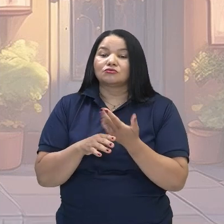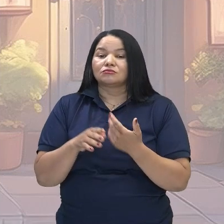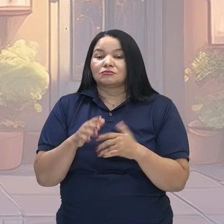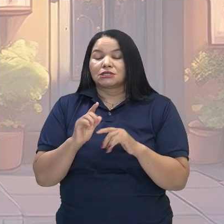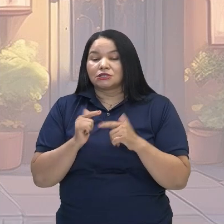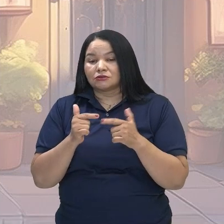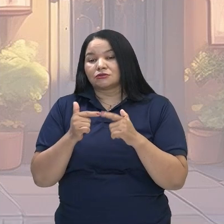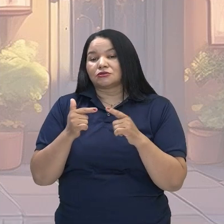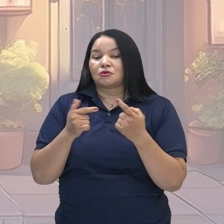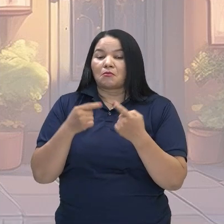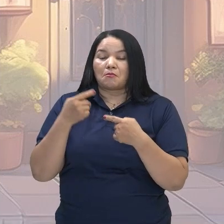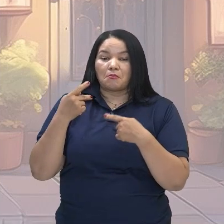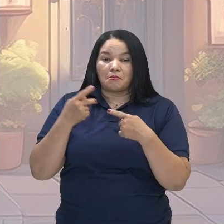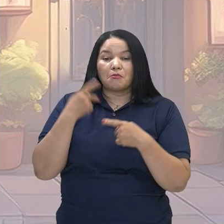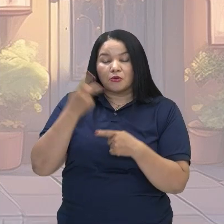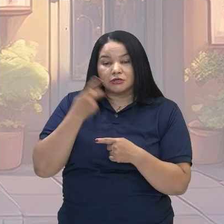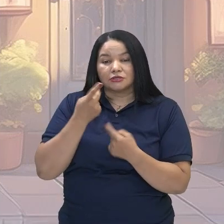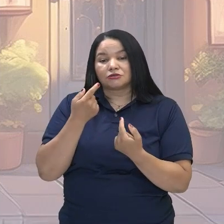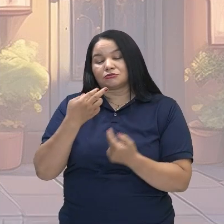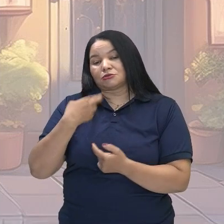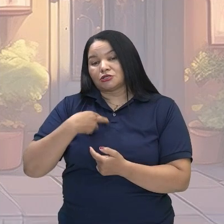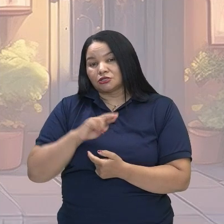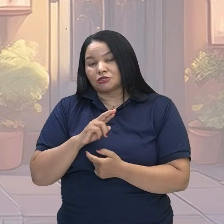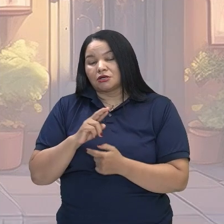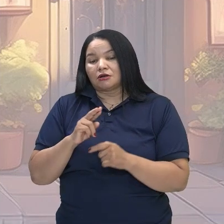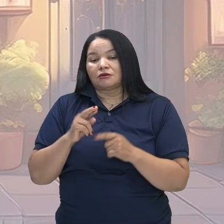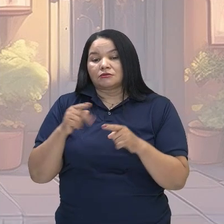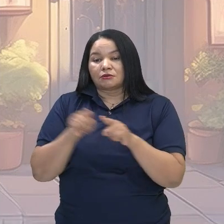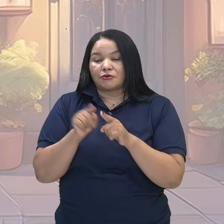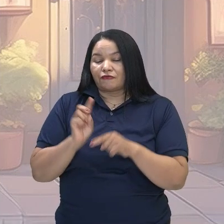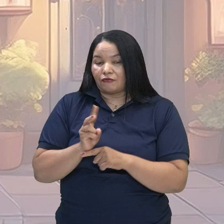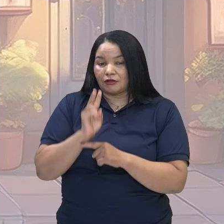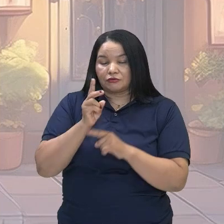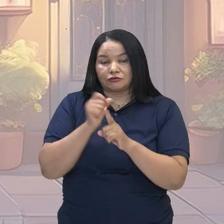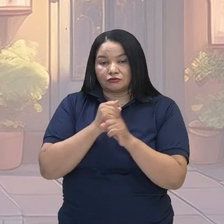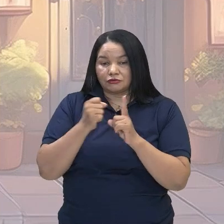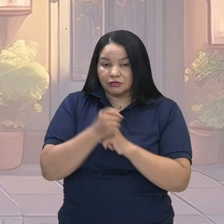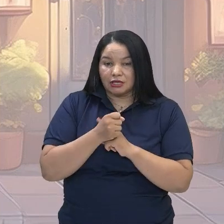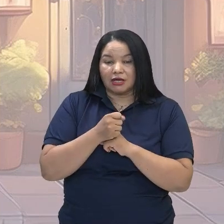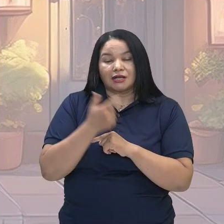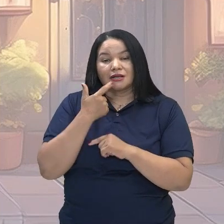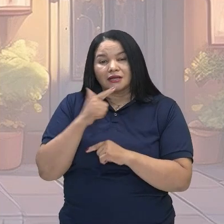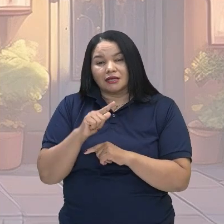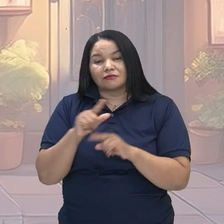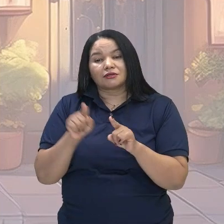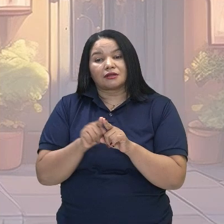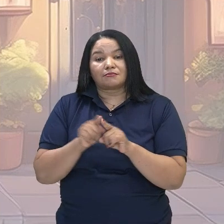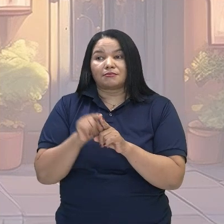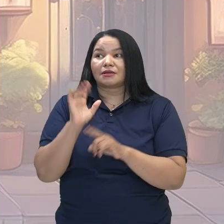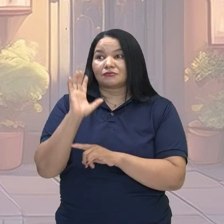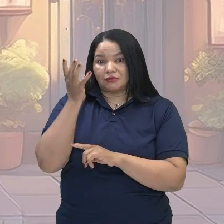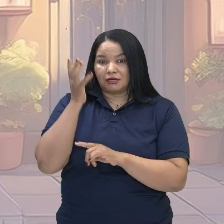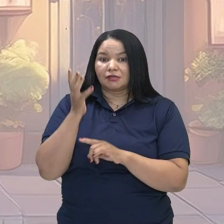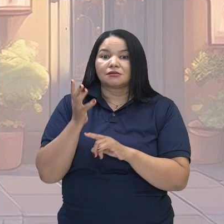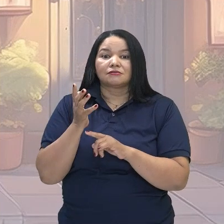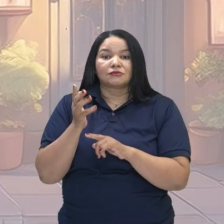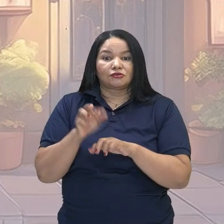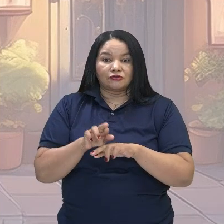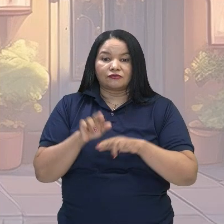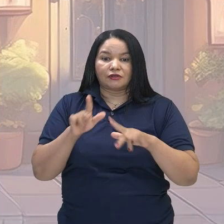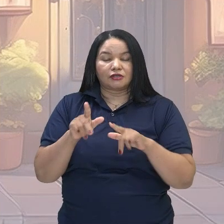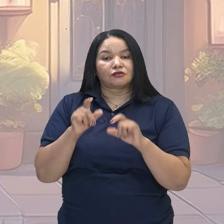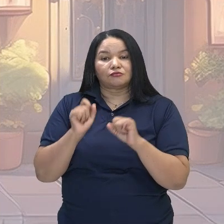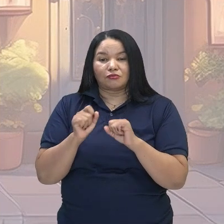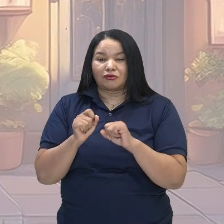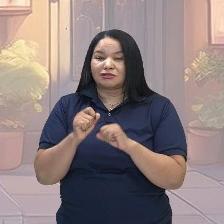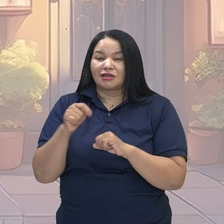instituições políticas, religiosas, valores sociais, língua e até o clima podem fazer com que um imigrante